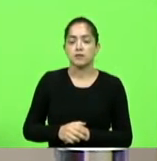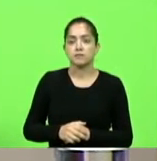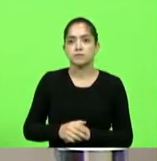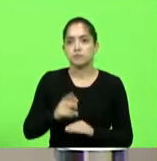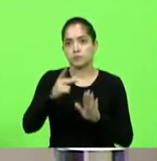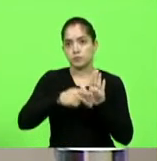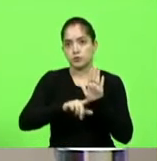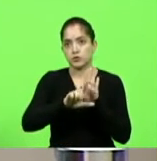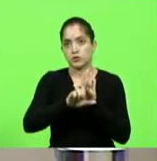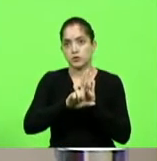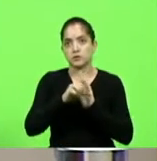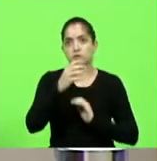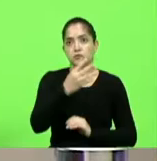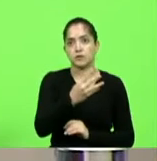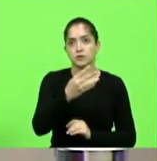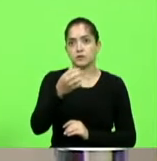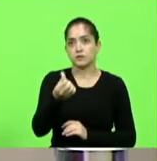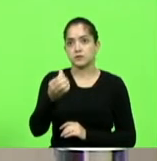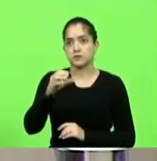único do projeto de lei